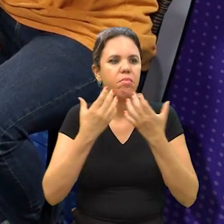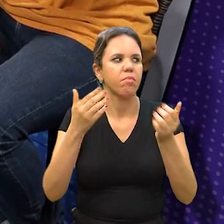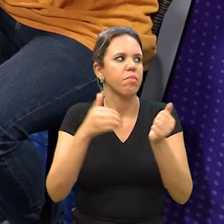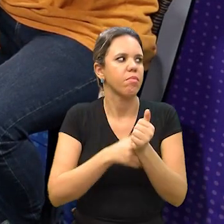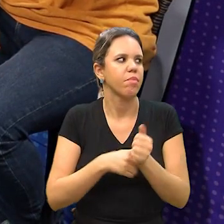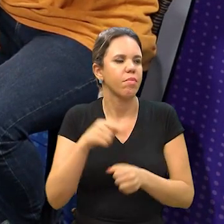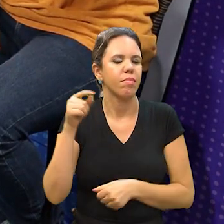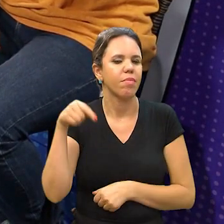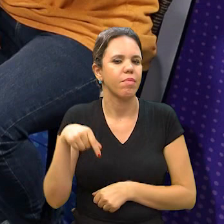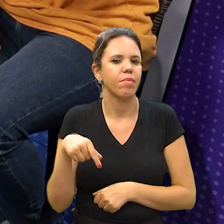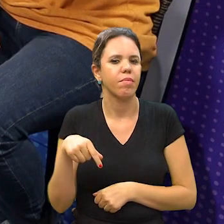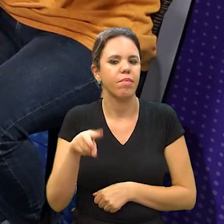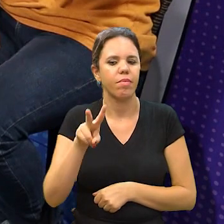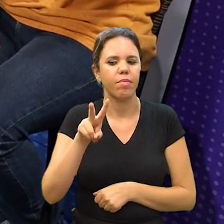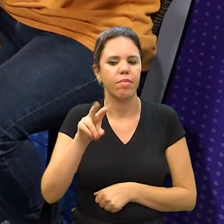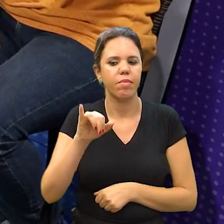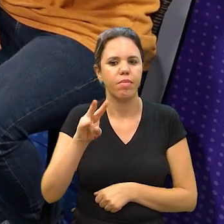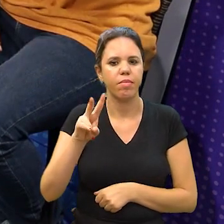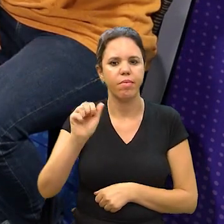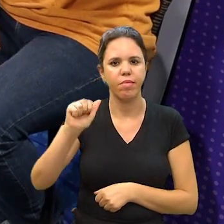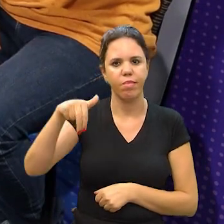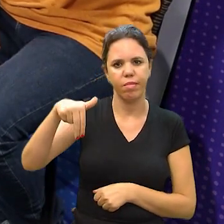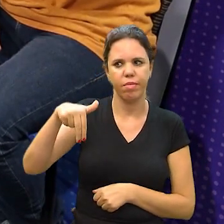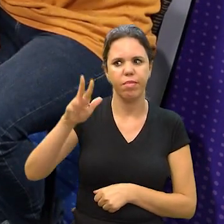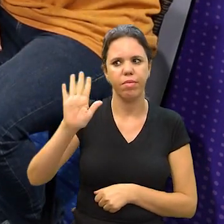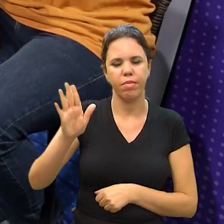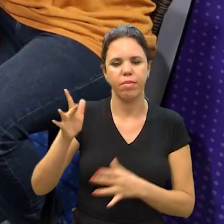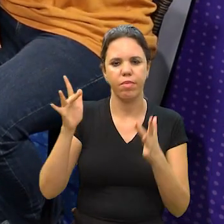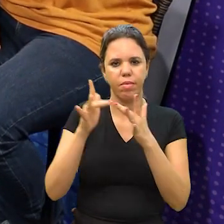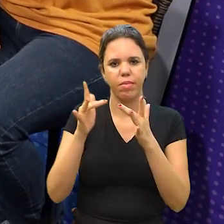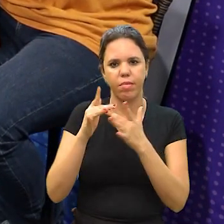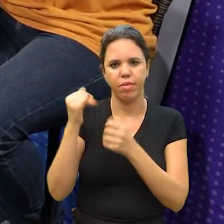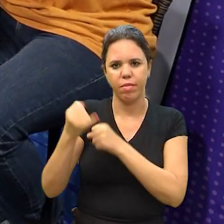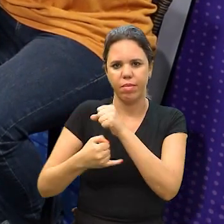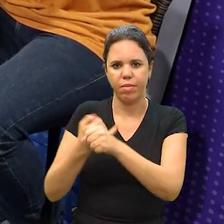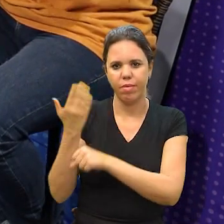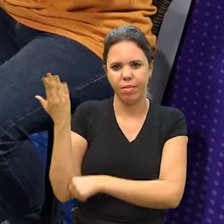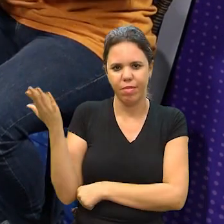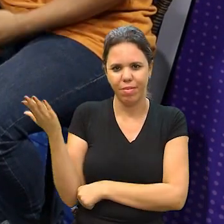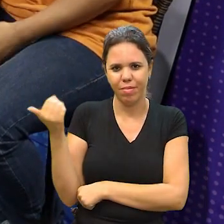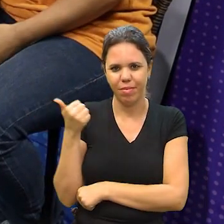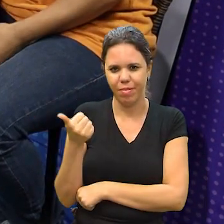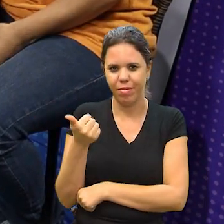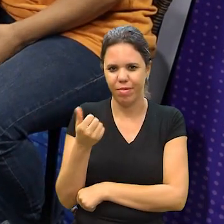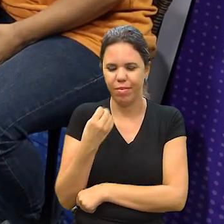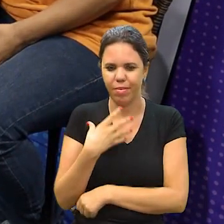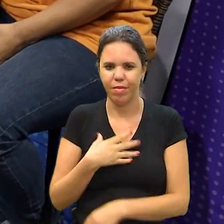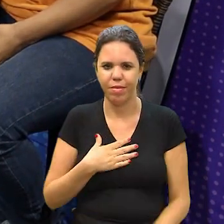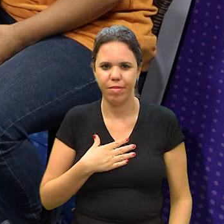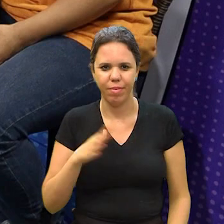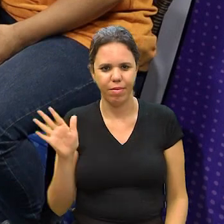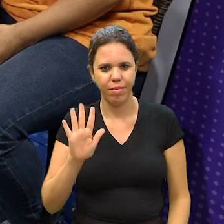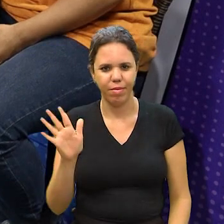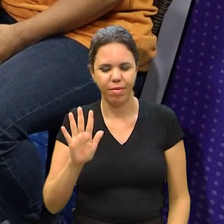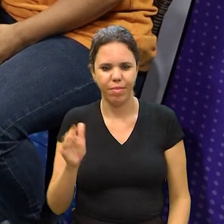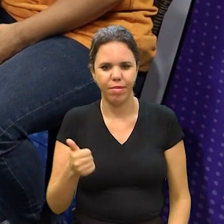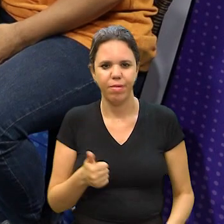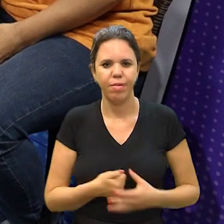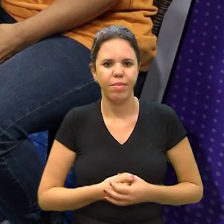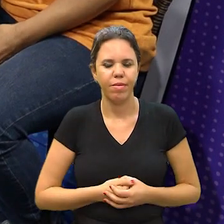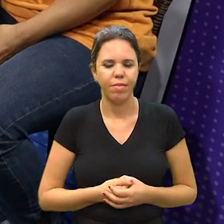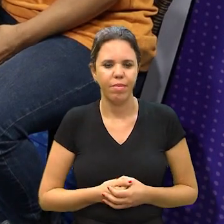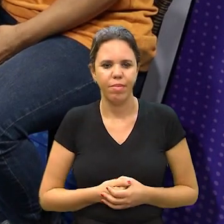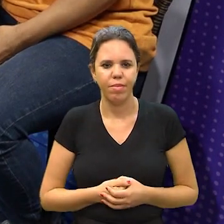este segredo pra gente é a Vivian que já está conectada aqui comigo. Tudo bem, Vivian? Oi, gente, tudo